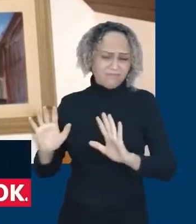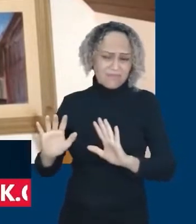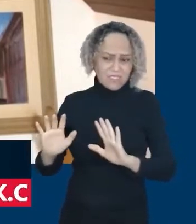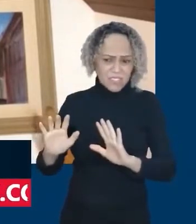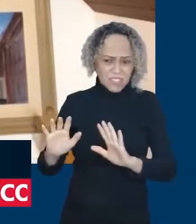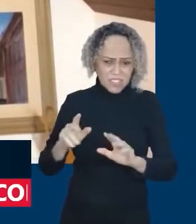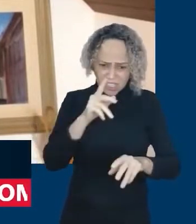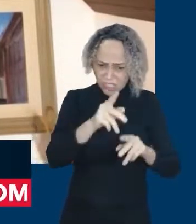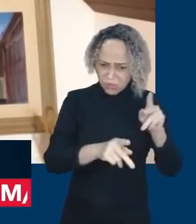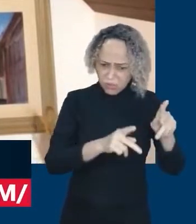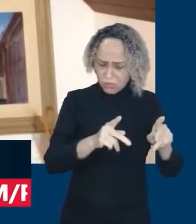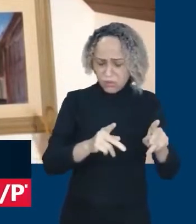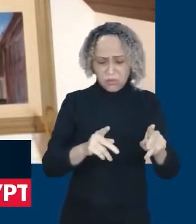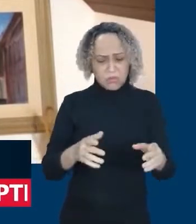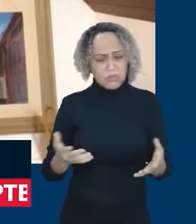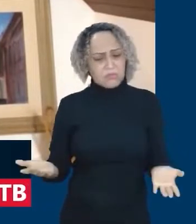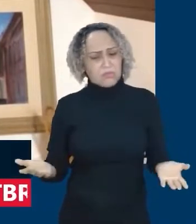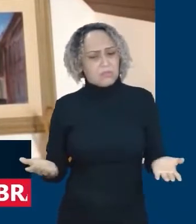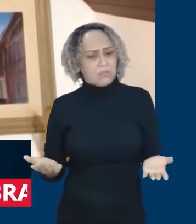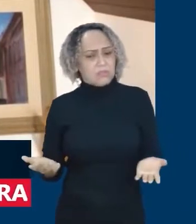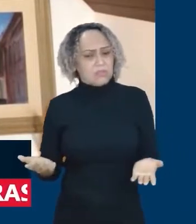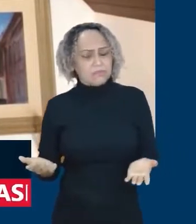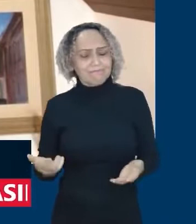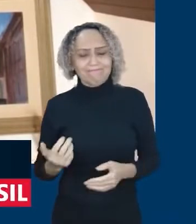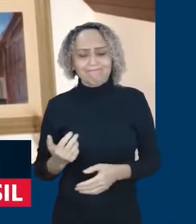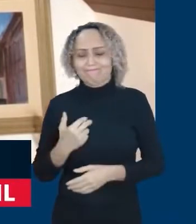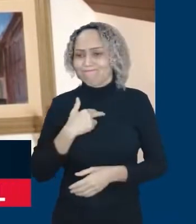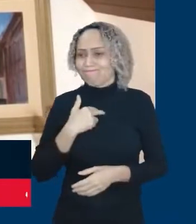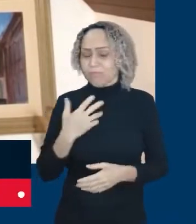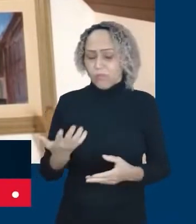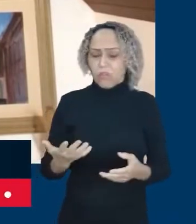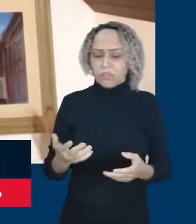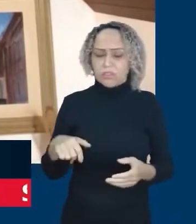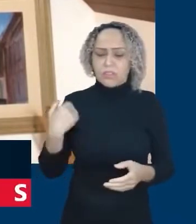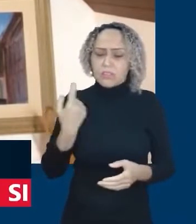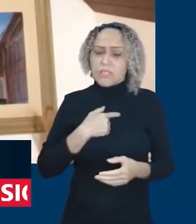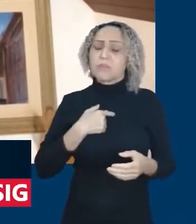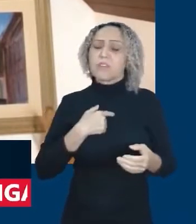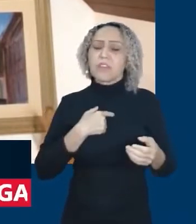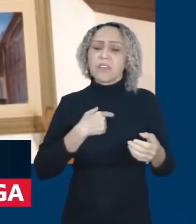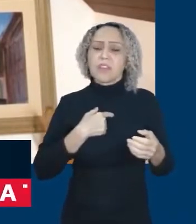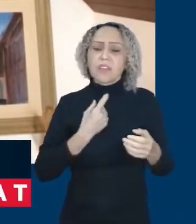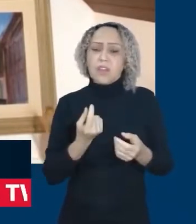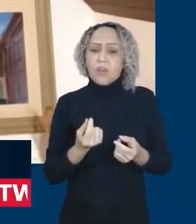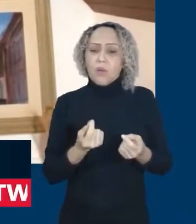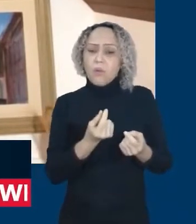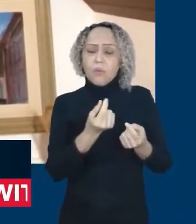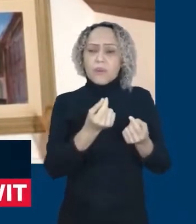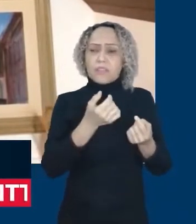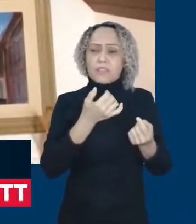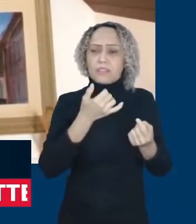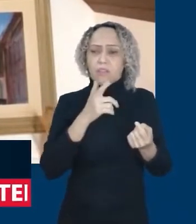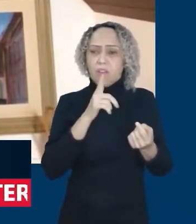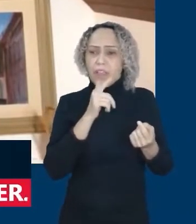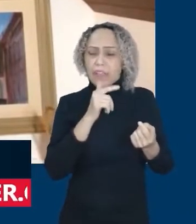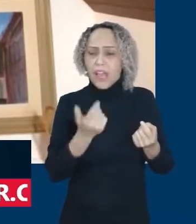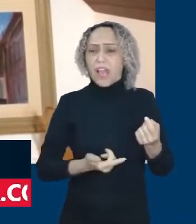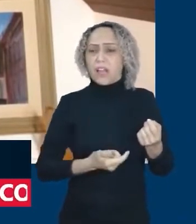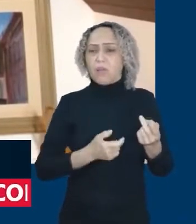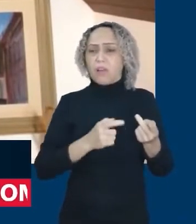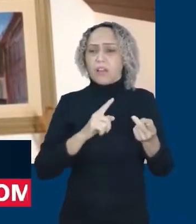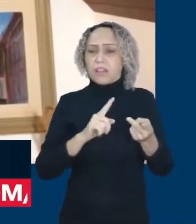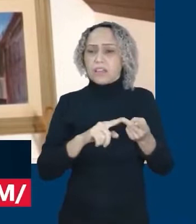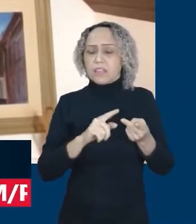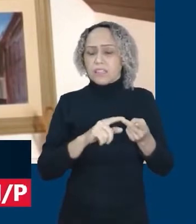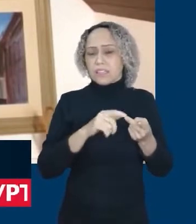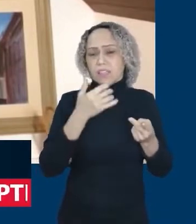reduzir a tarifa de água e de energia elétrica a preços que o povo possa pagar. É impossível isso? Ora, eu